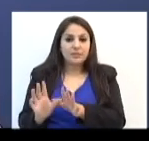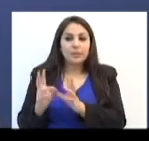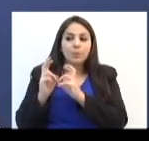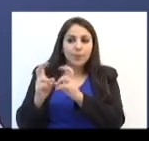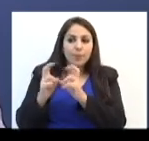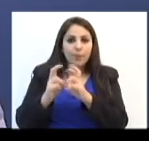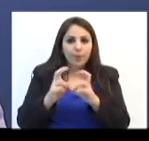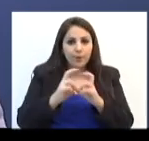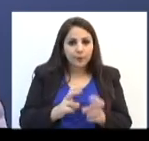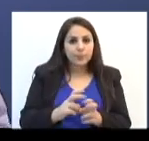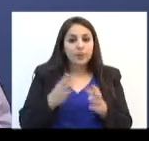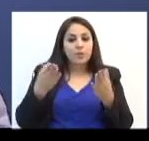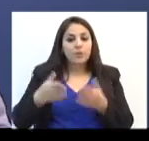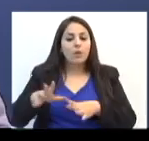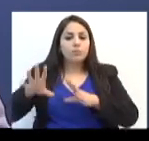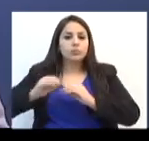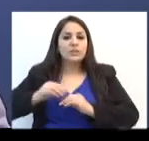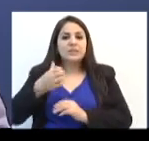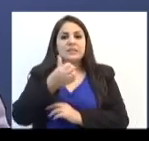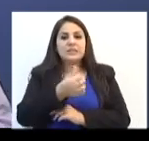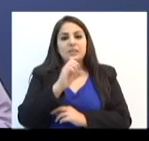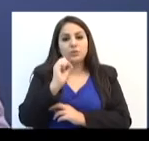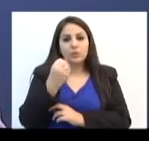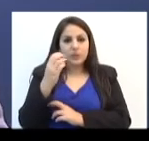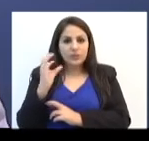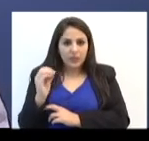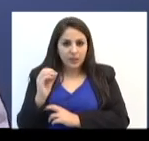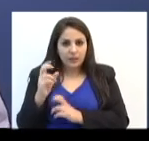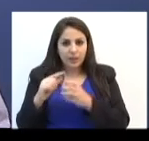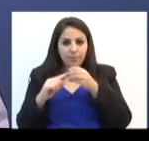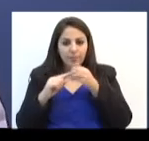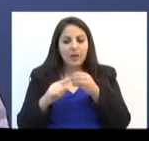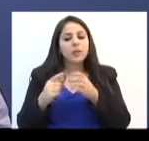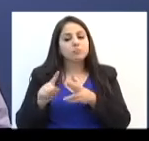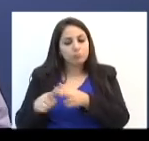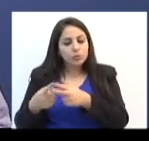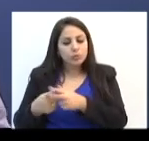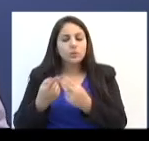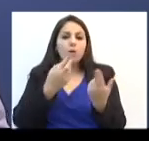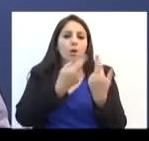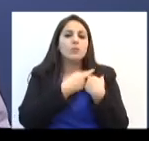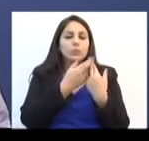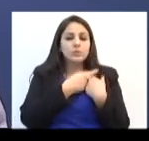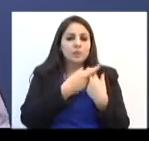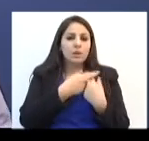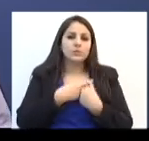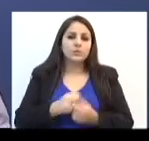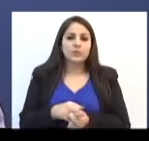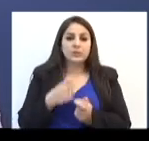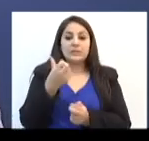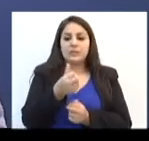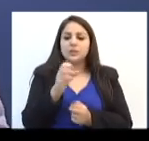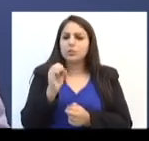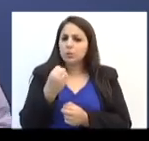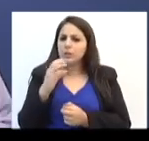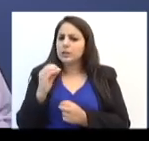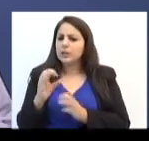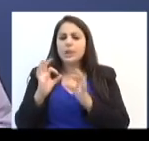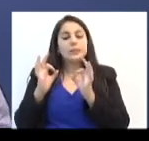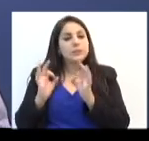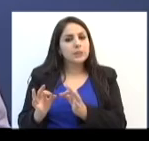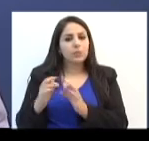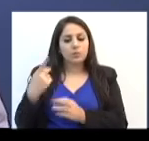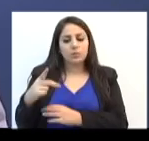são 680 paradas, né, distribuídas em toda a cidade. Então, no mínimo 680, com certeza,